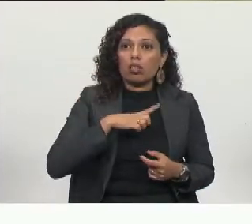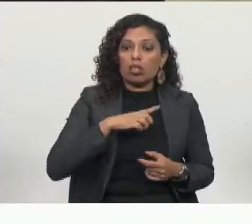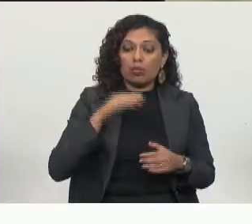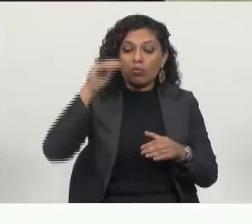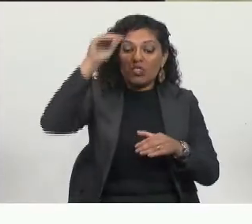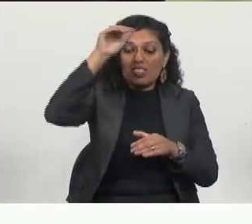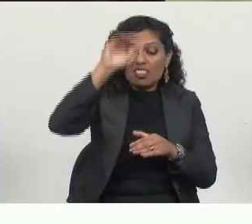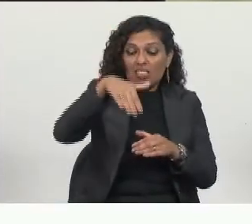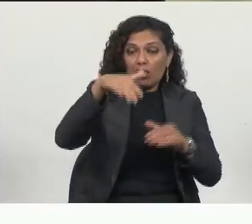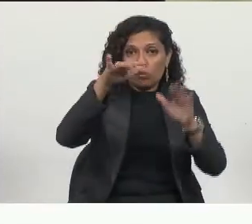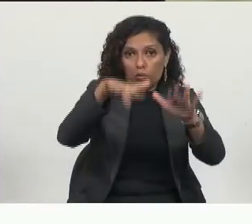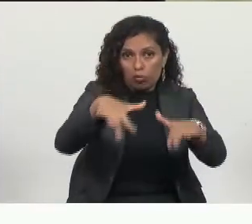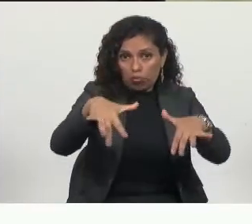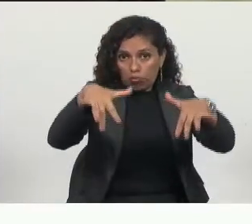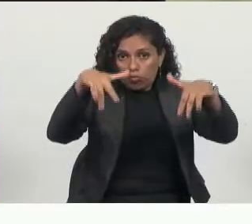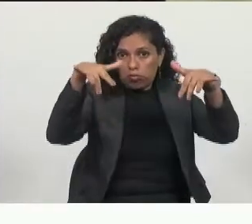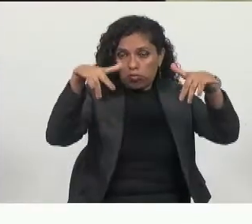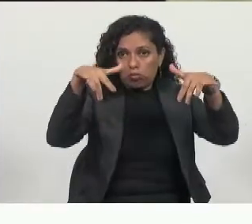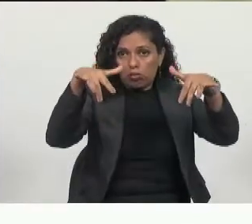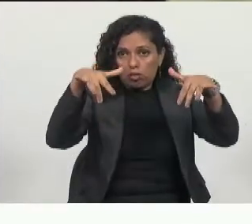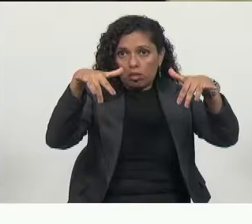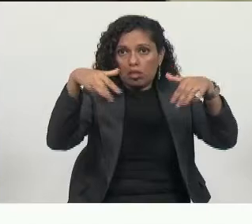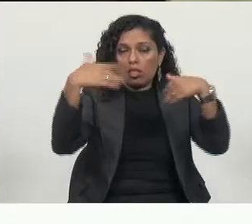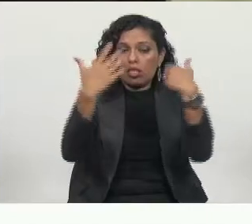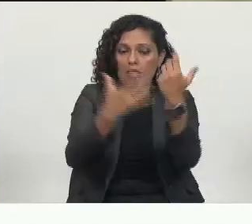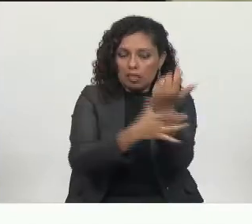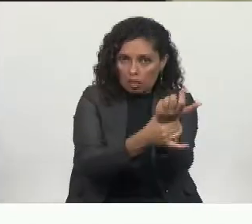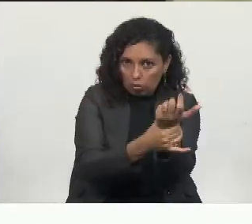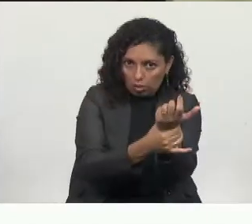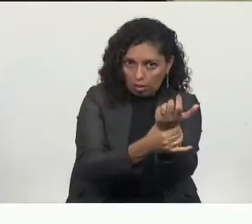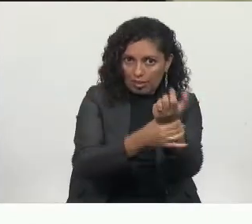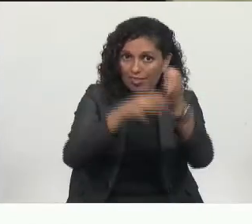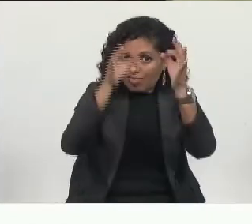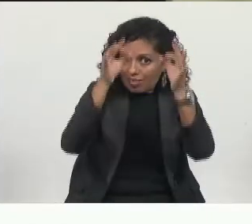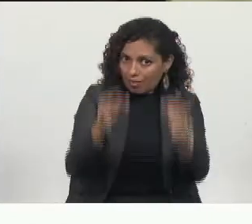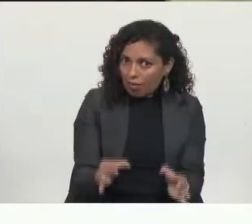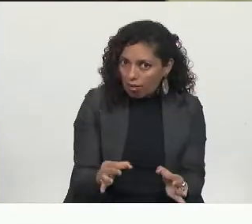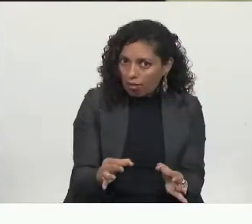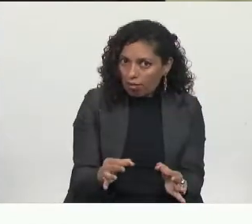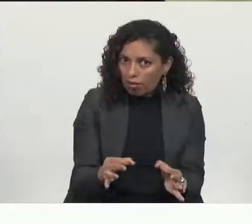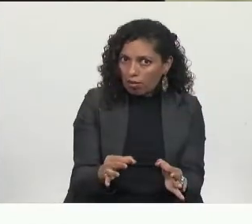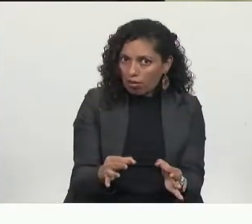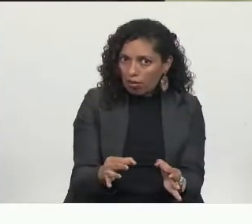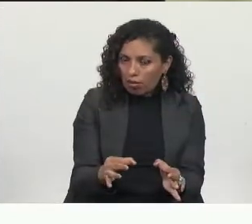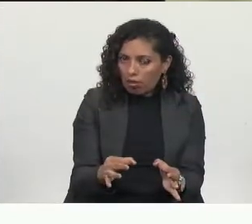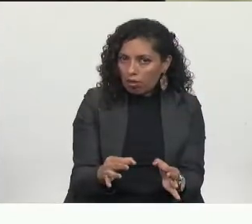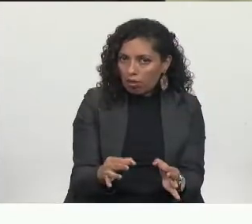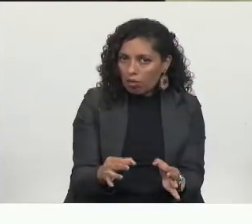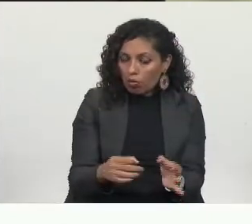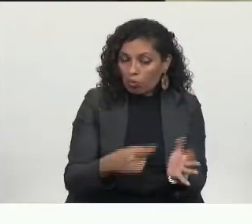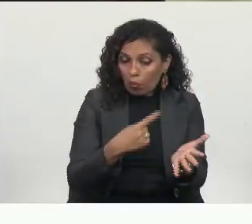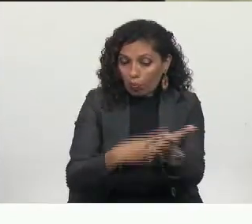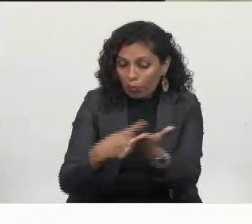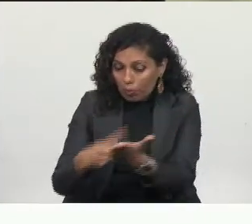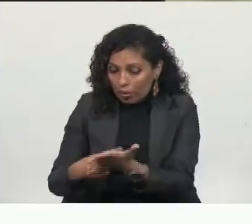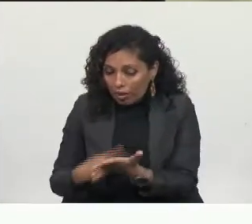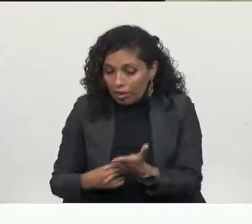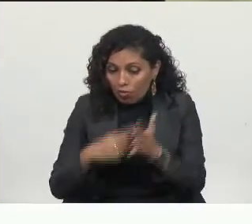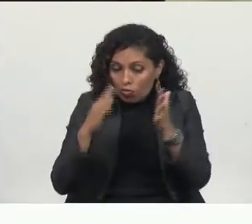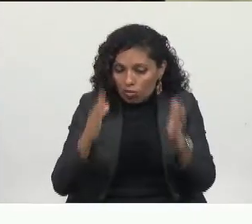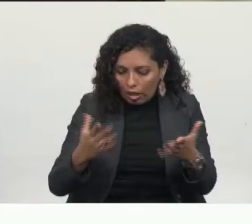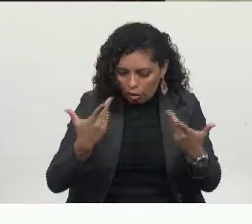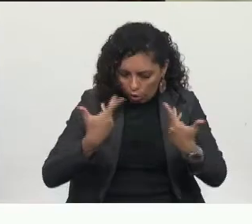do plenário a segurança devida, a garantia que a nossa integridade